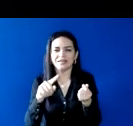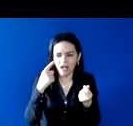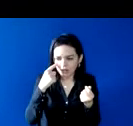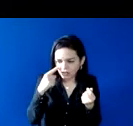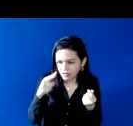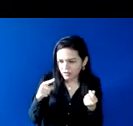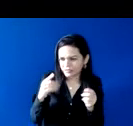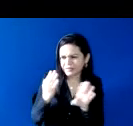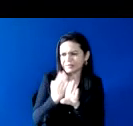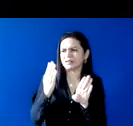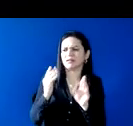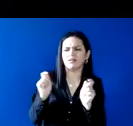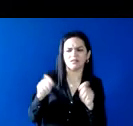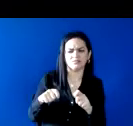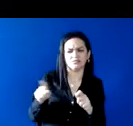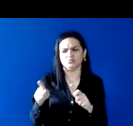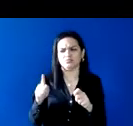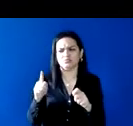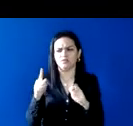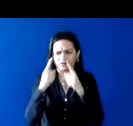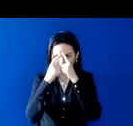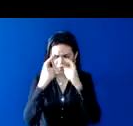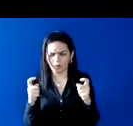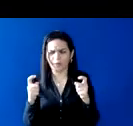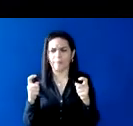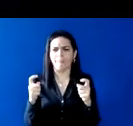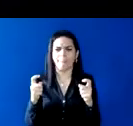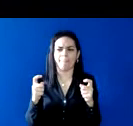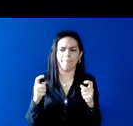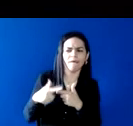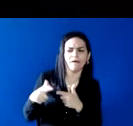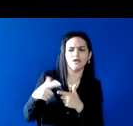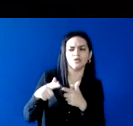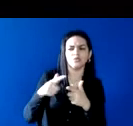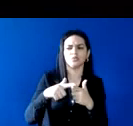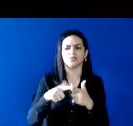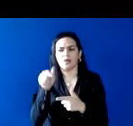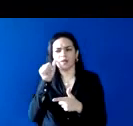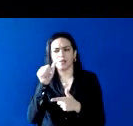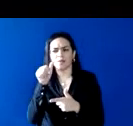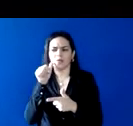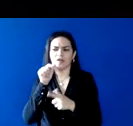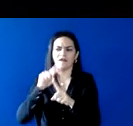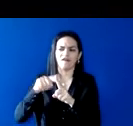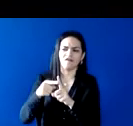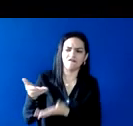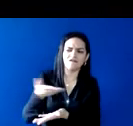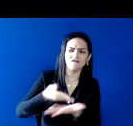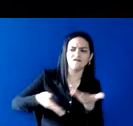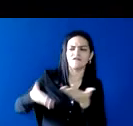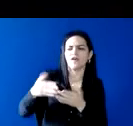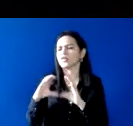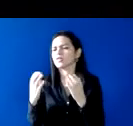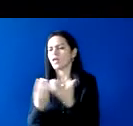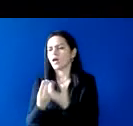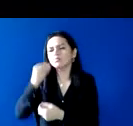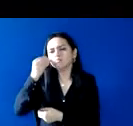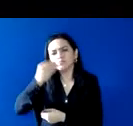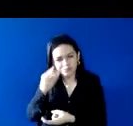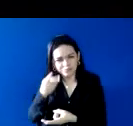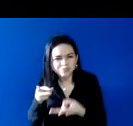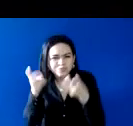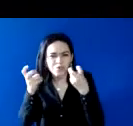detecção da violência, aquela detecção dos problemas que ela está vivendo na sua comunidade, na sua casa, né,